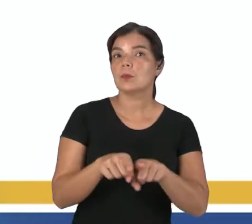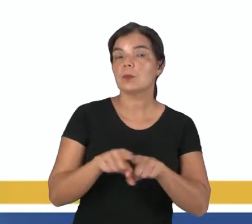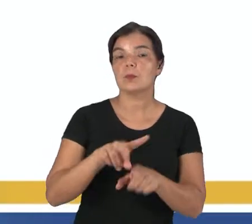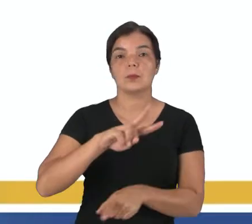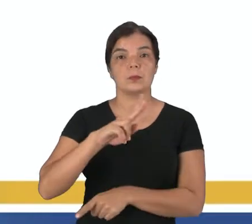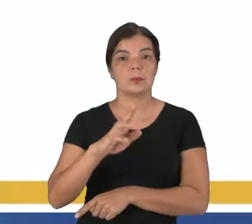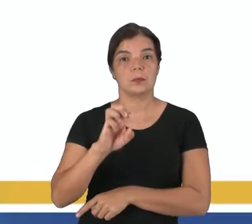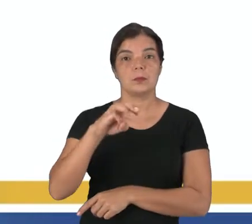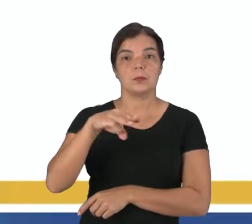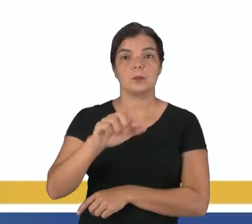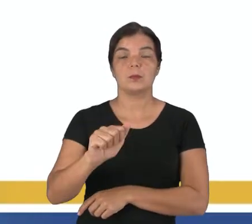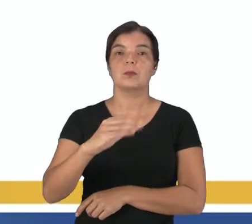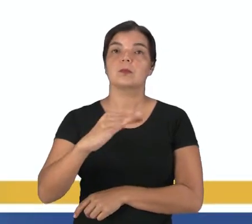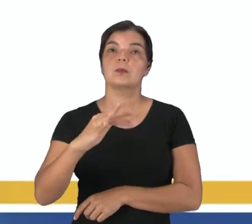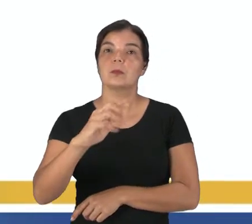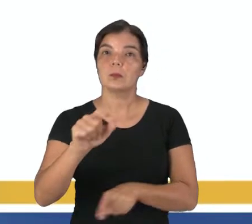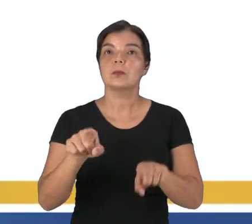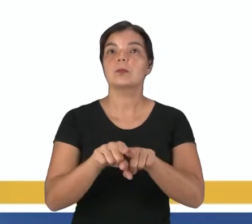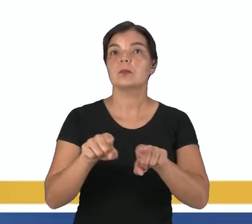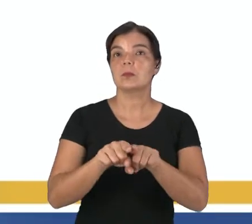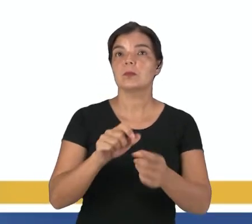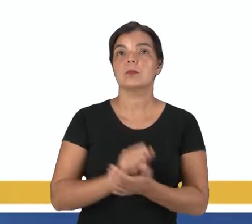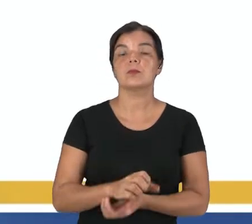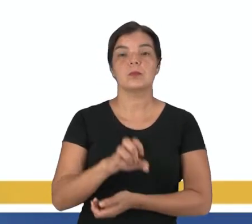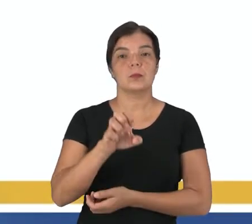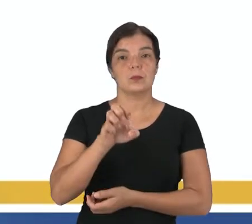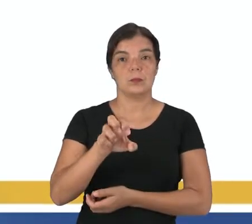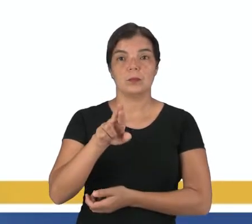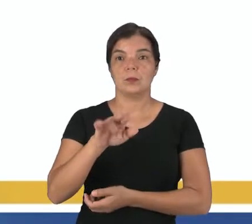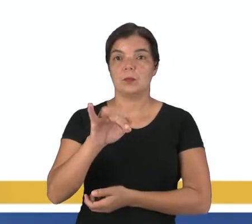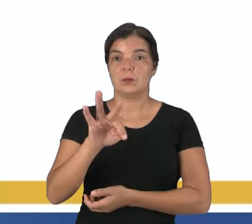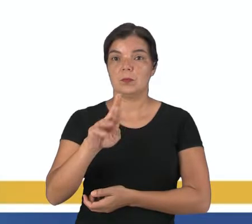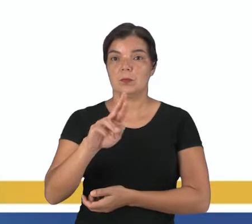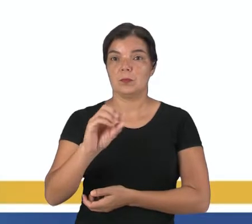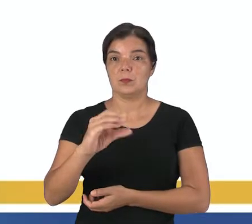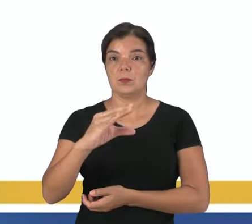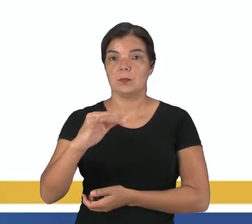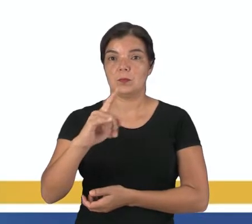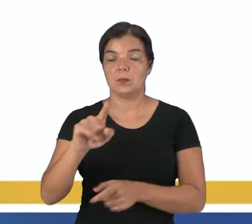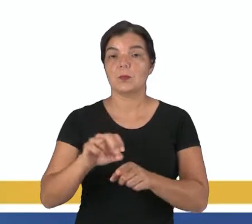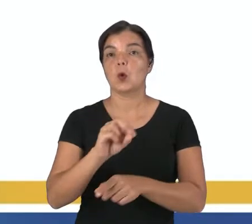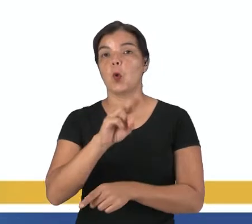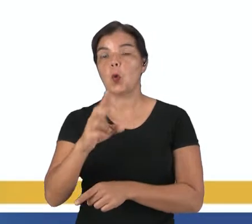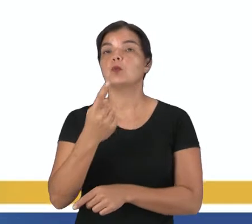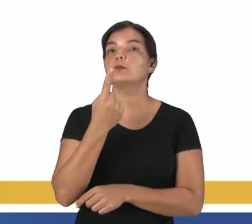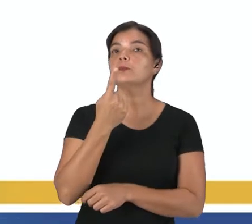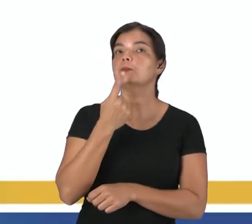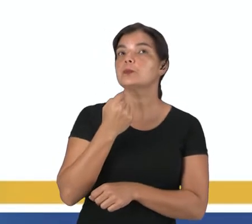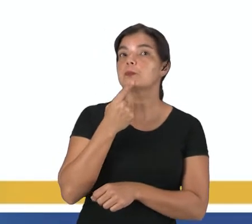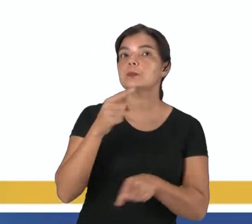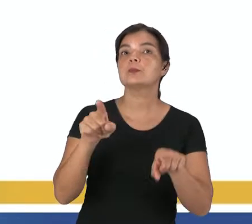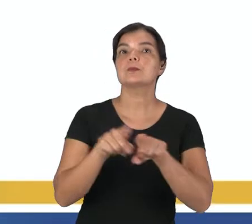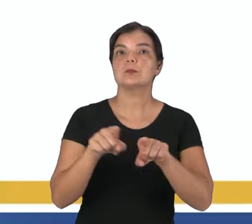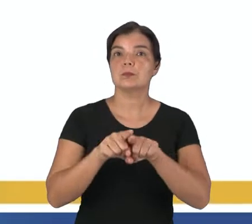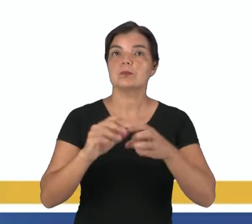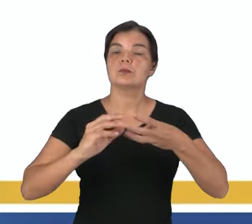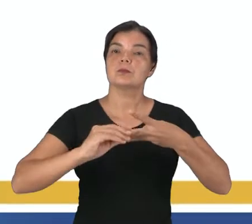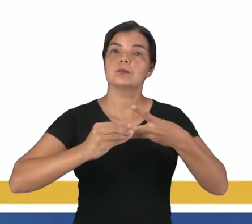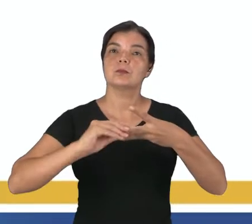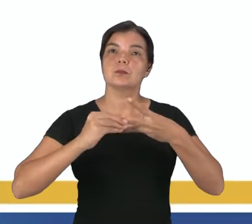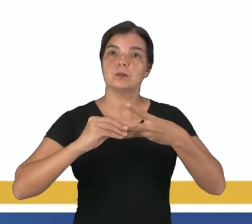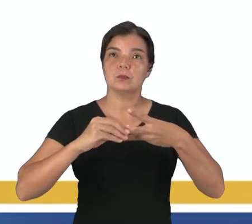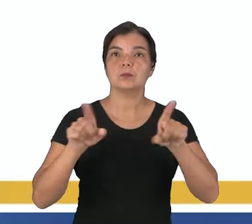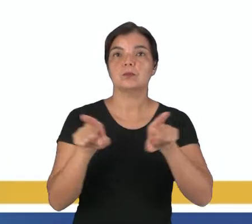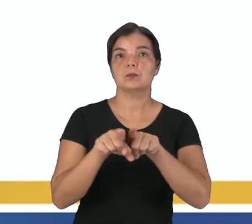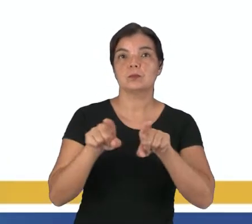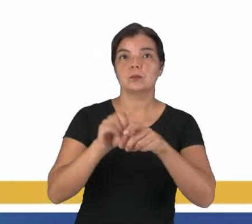Bom, temos também as hemácias, que são chamadas de eritrócitos ou glóbulos vermelhos. Elas são células